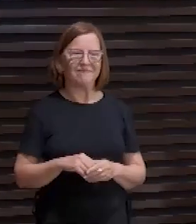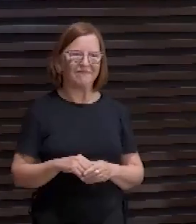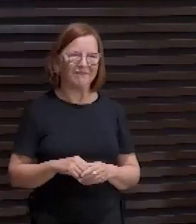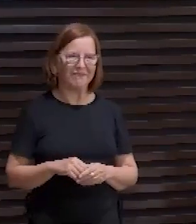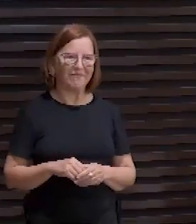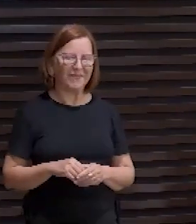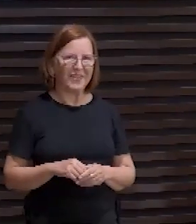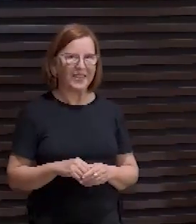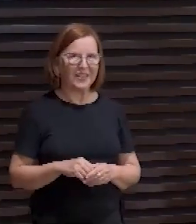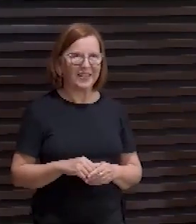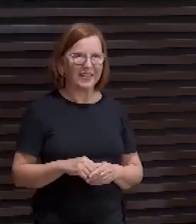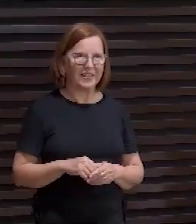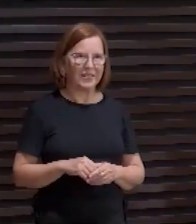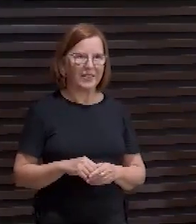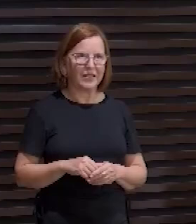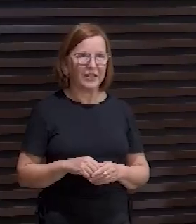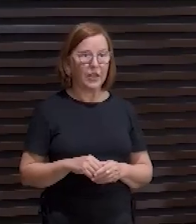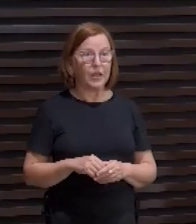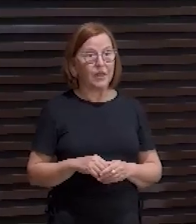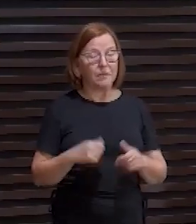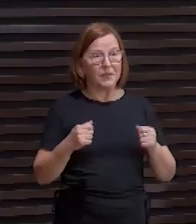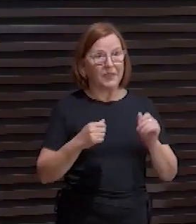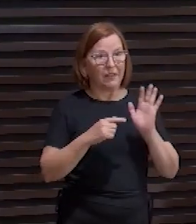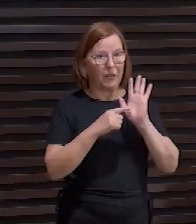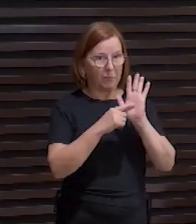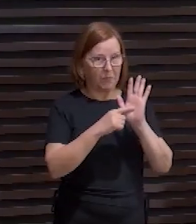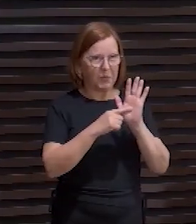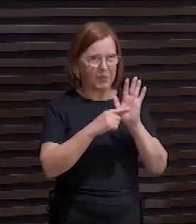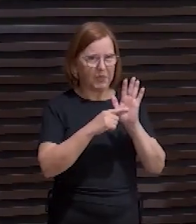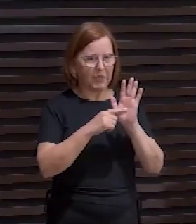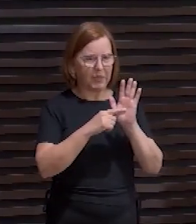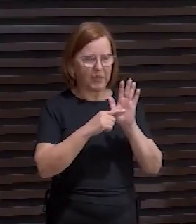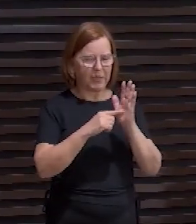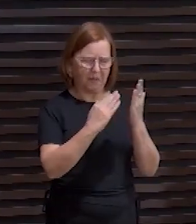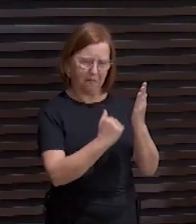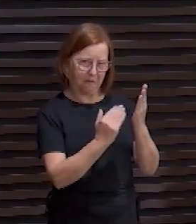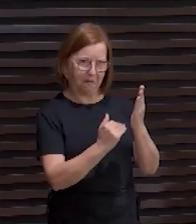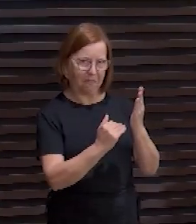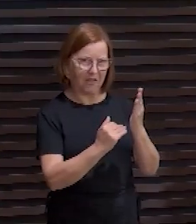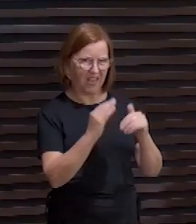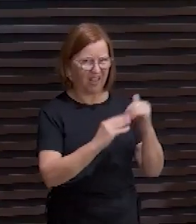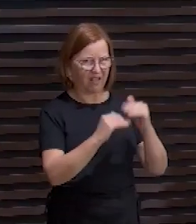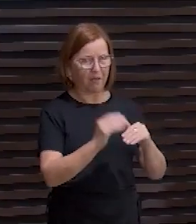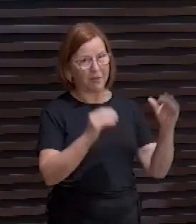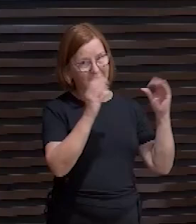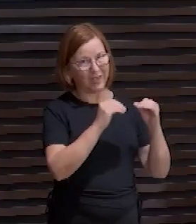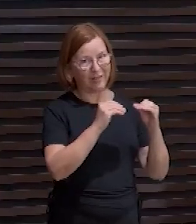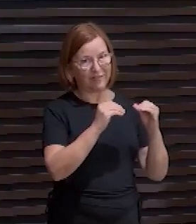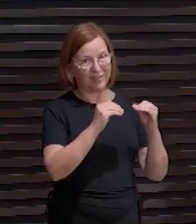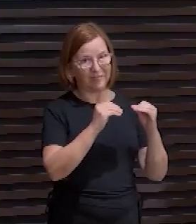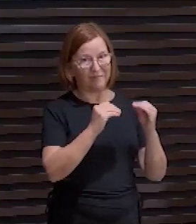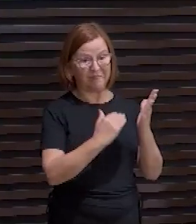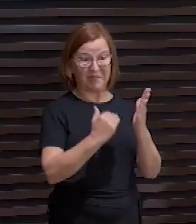baixa para obras das trevas e tendência de alta para obras da luz. Então é uma tendência. Vai ter